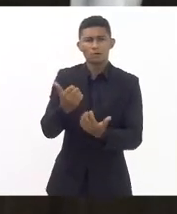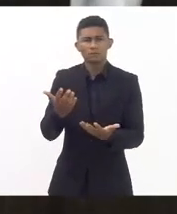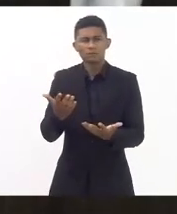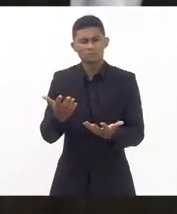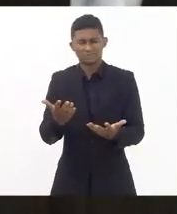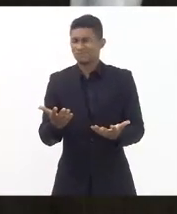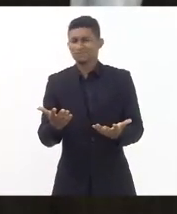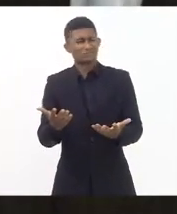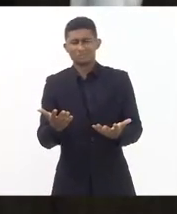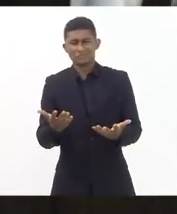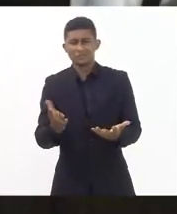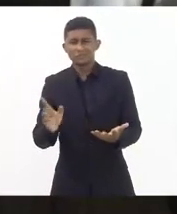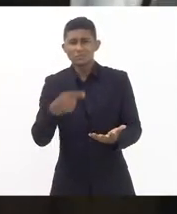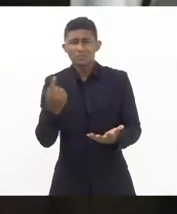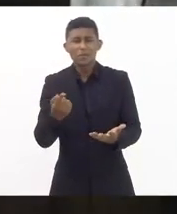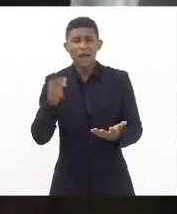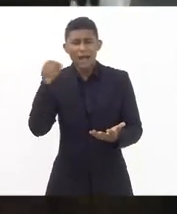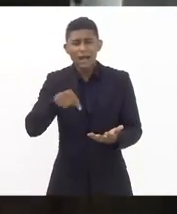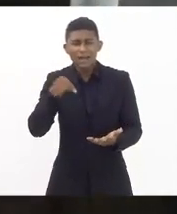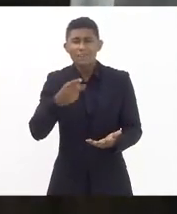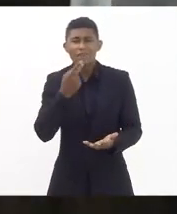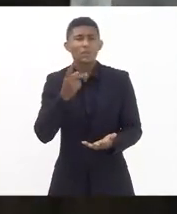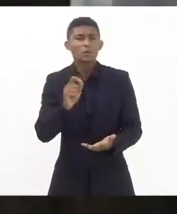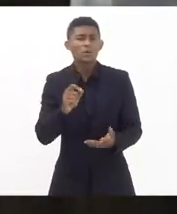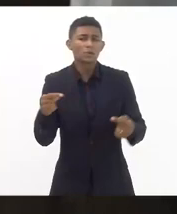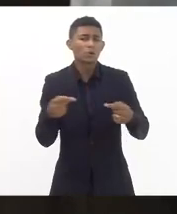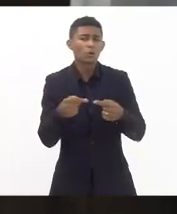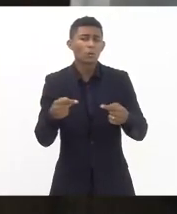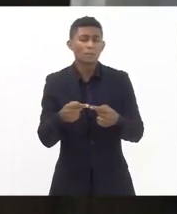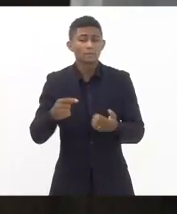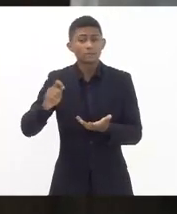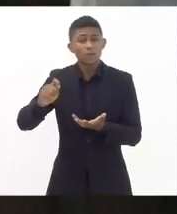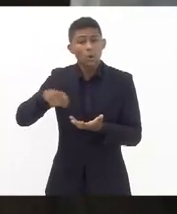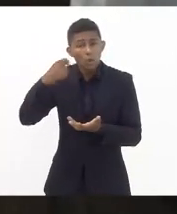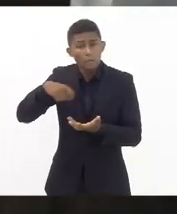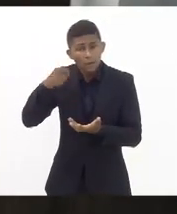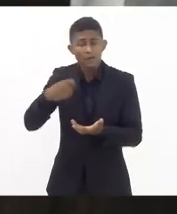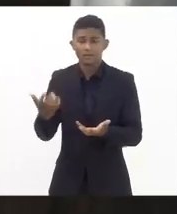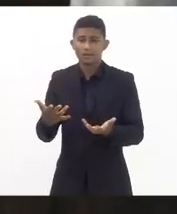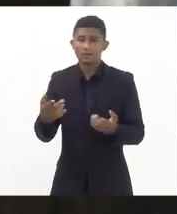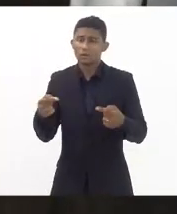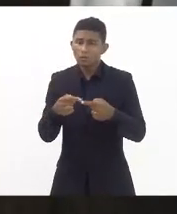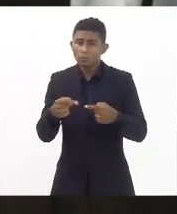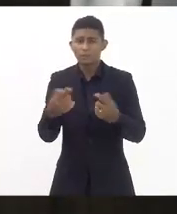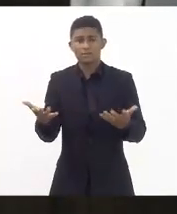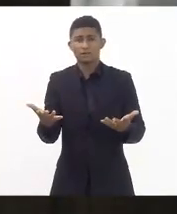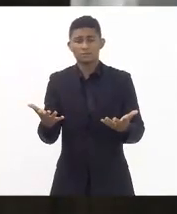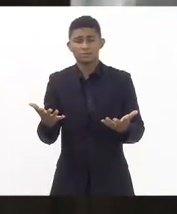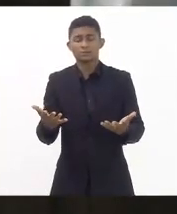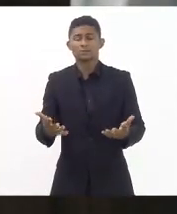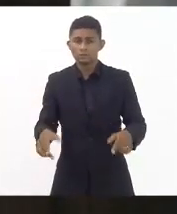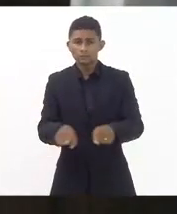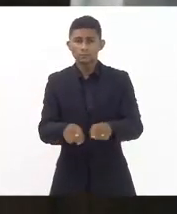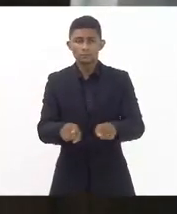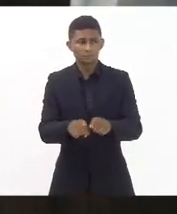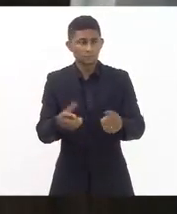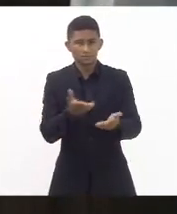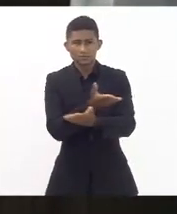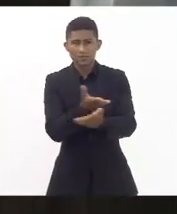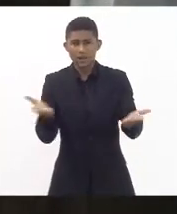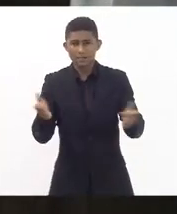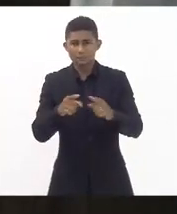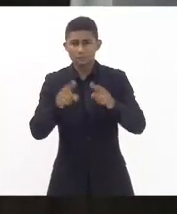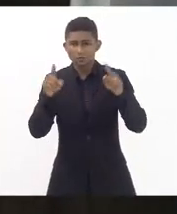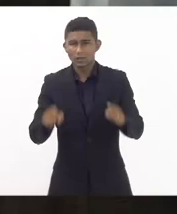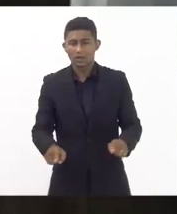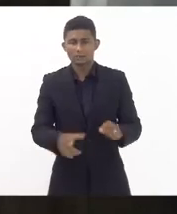comida, a gente está falando de subsistência, a gente está falando de reconhecimento de trabalhadores da área